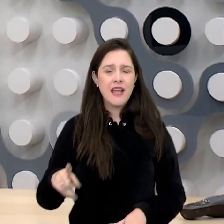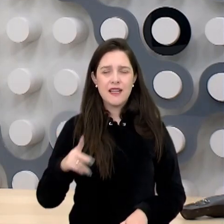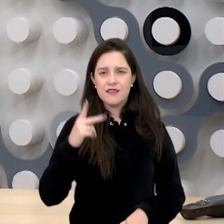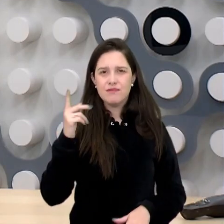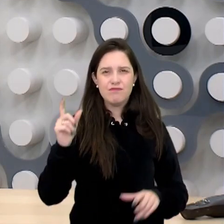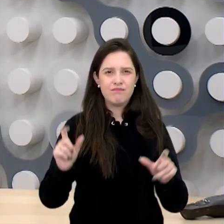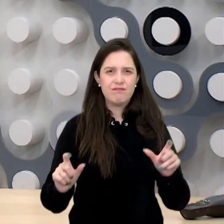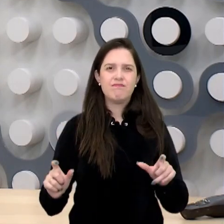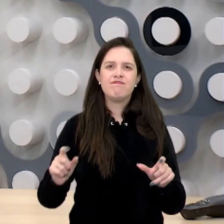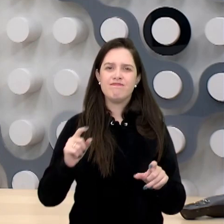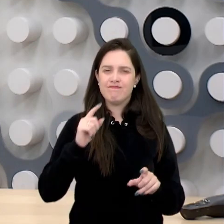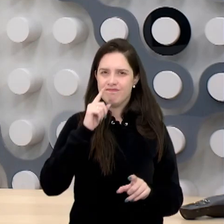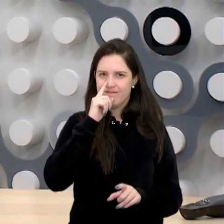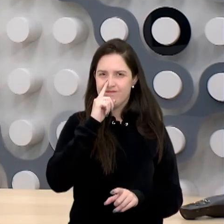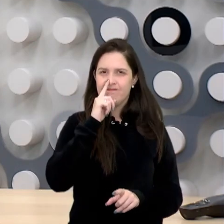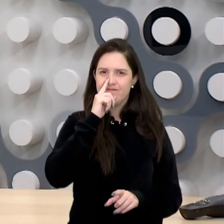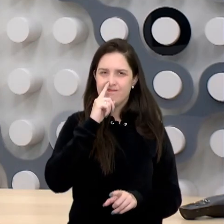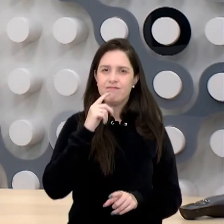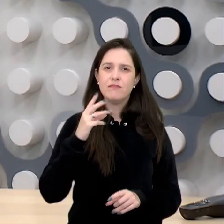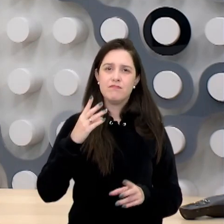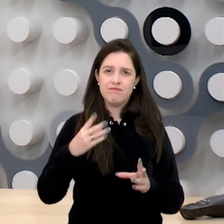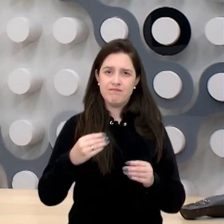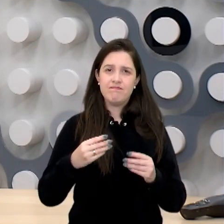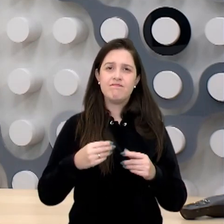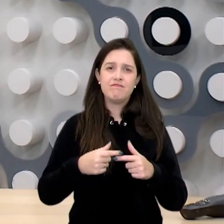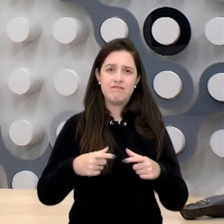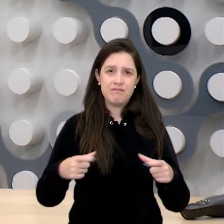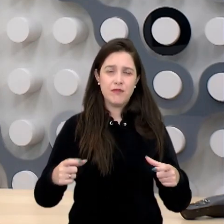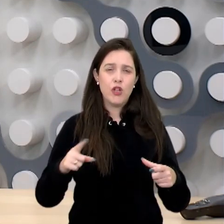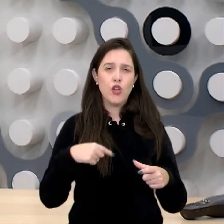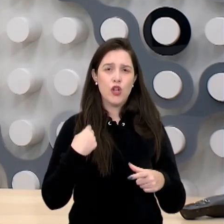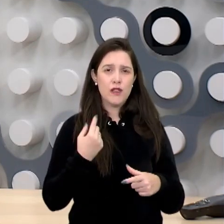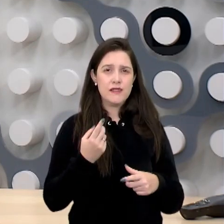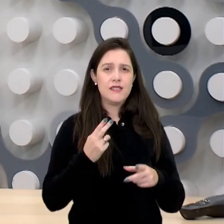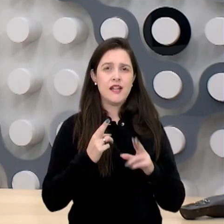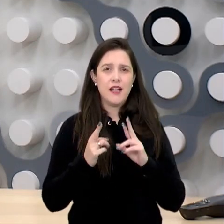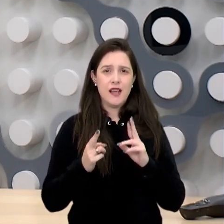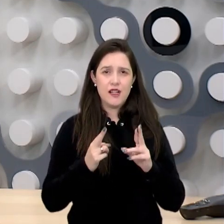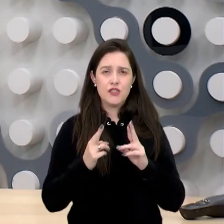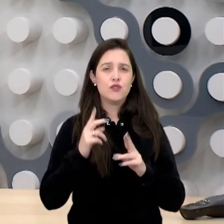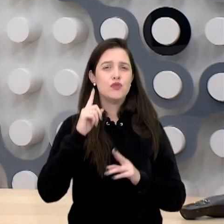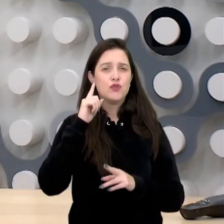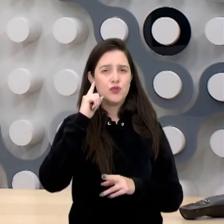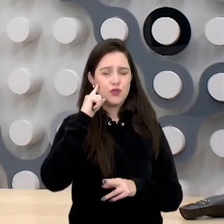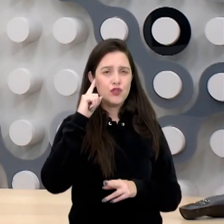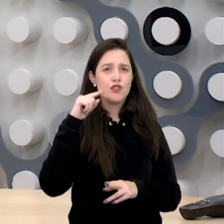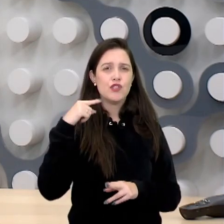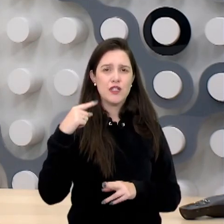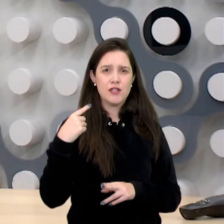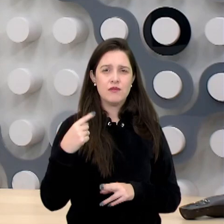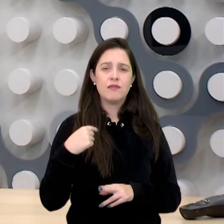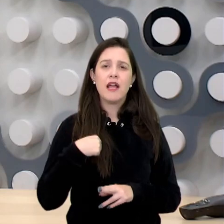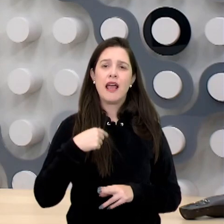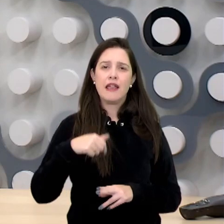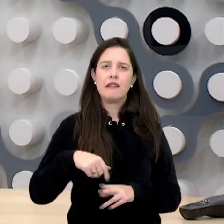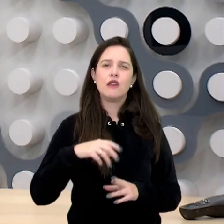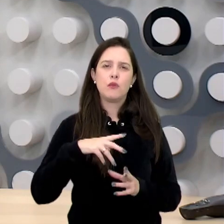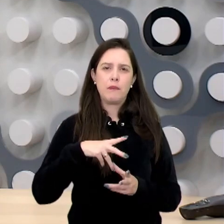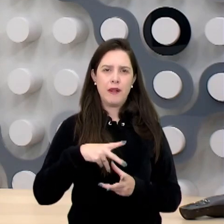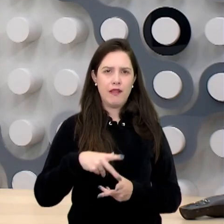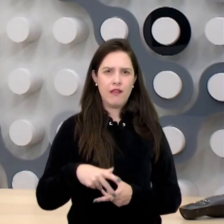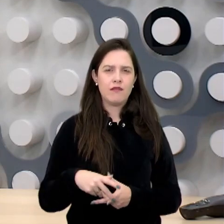interferindo, né, e bastante, né, na nossa relação aí, no nosso dia a dia aqui no nosso planeta,